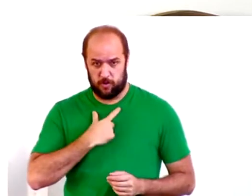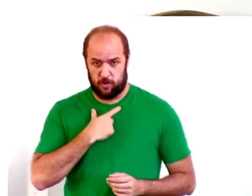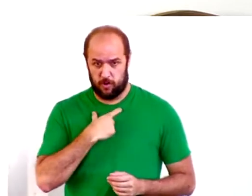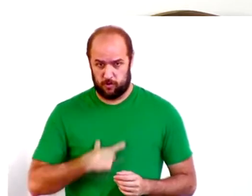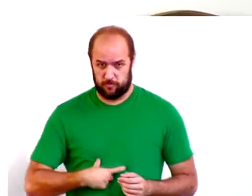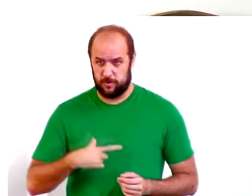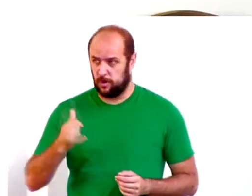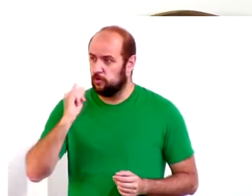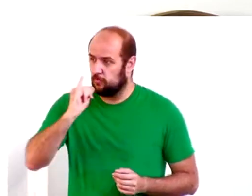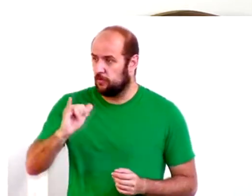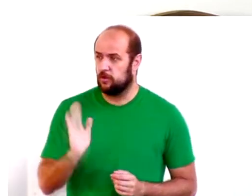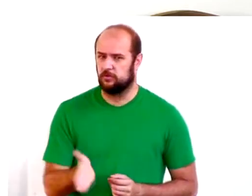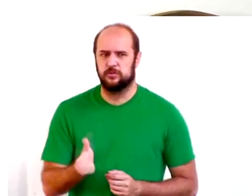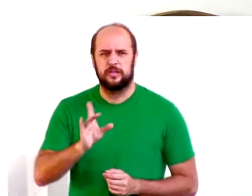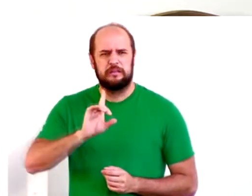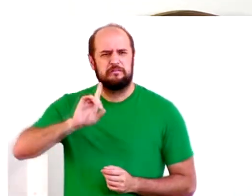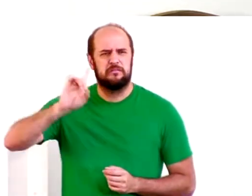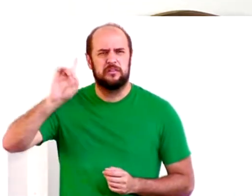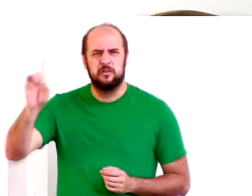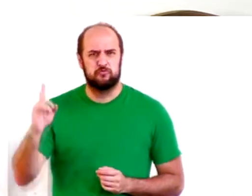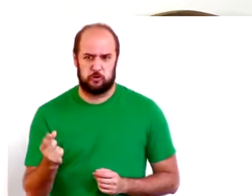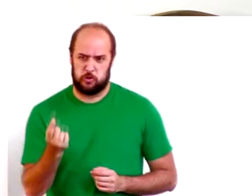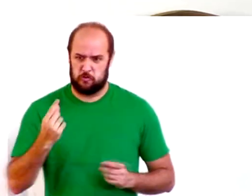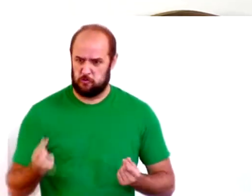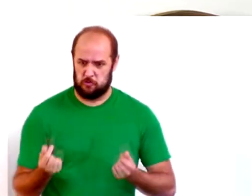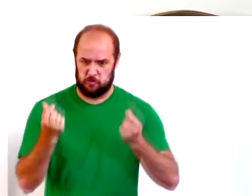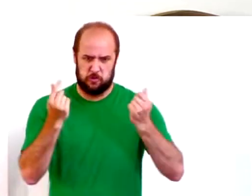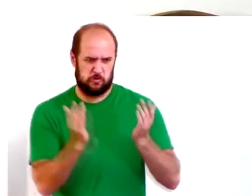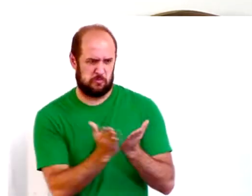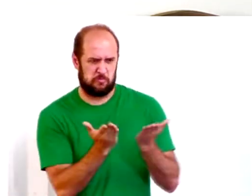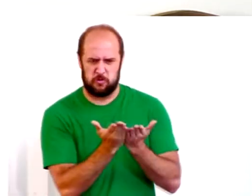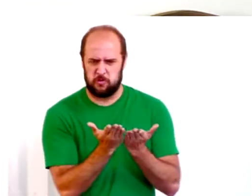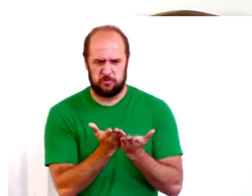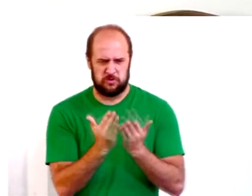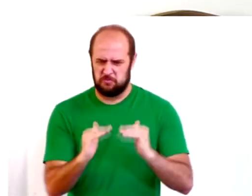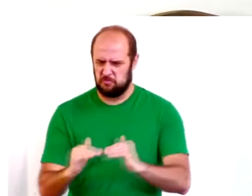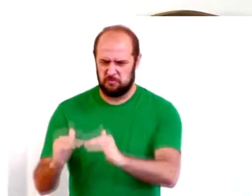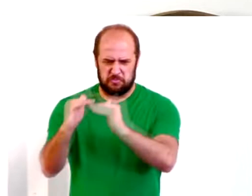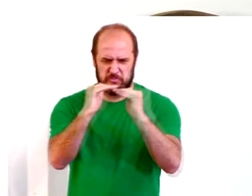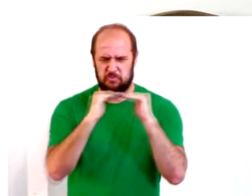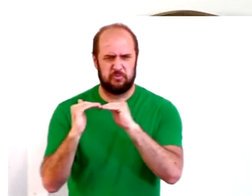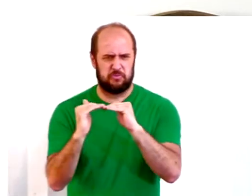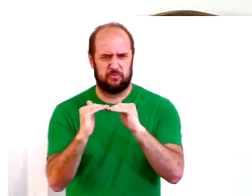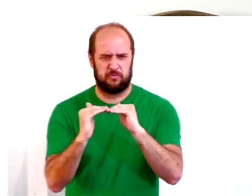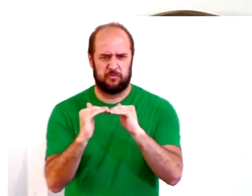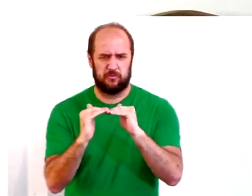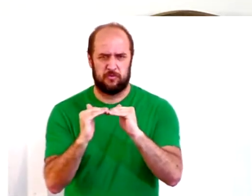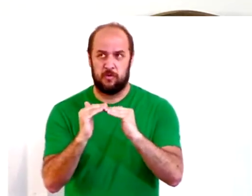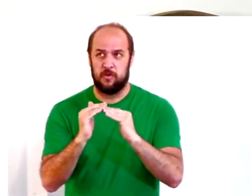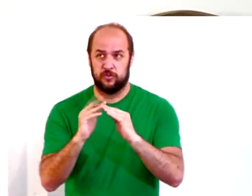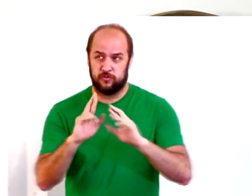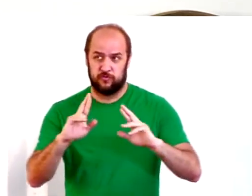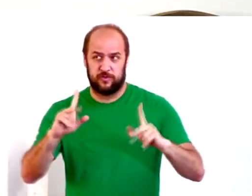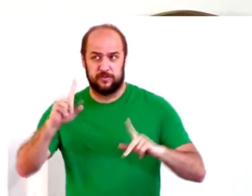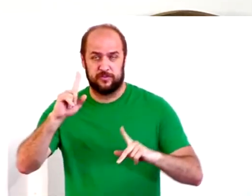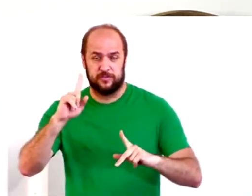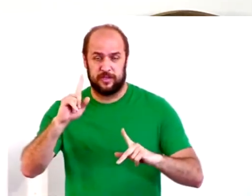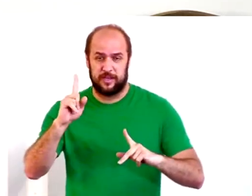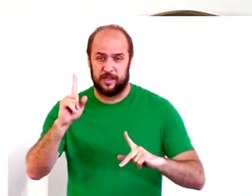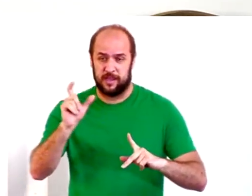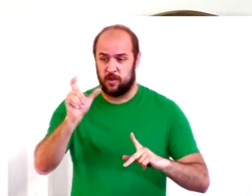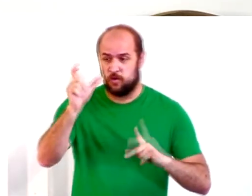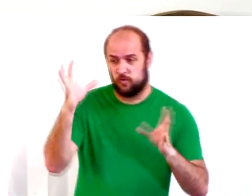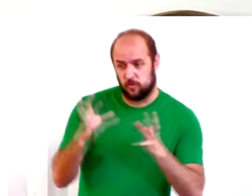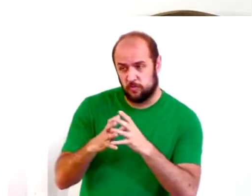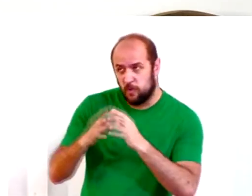para Deus não há ricos ou pobres. Para Deus existem obedientes a Ele, filhos